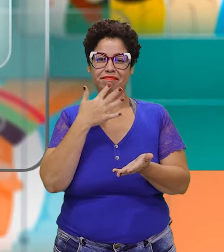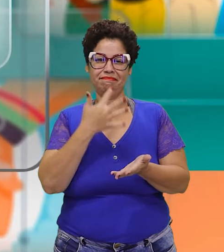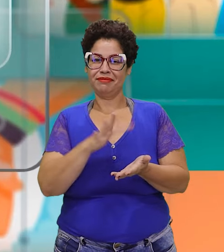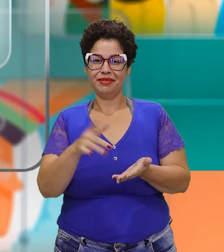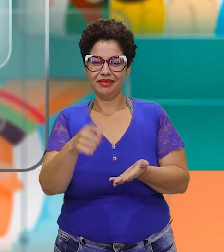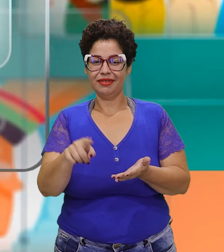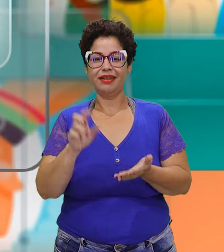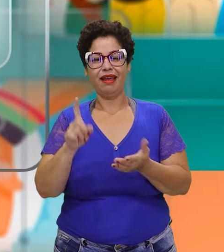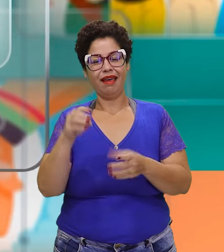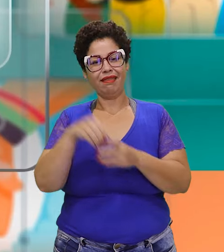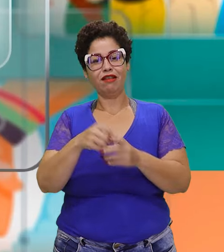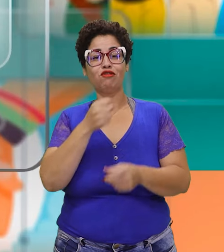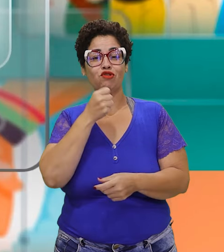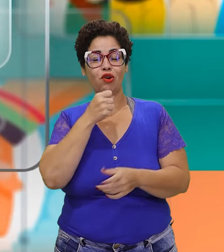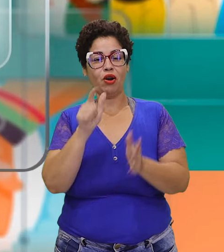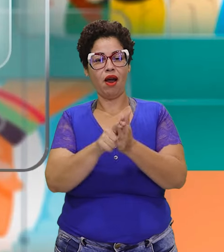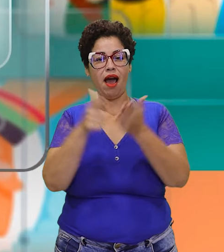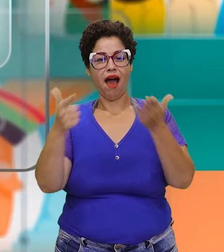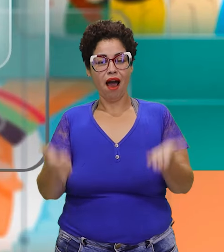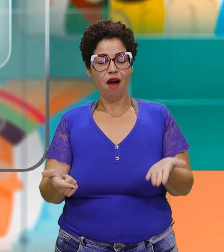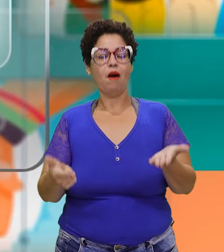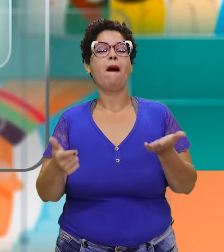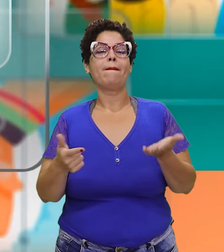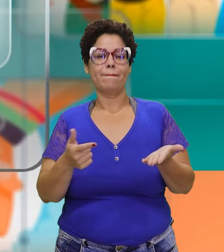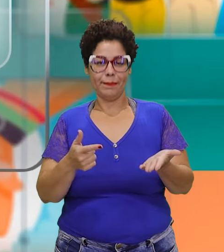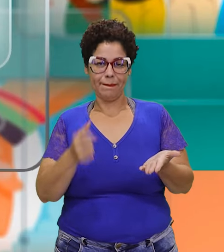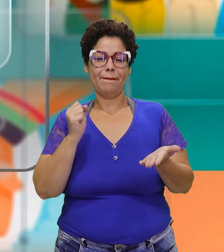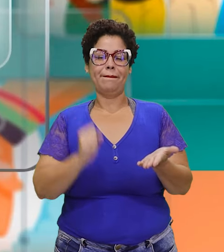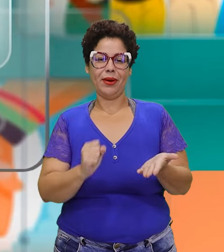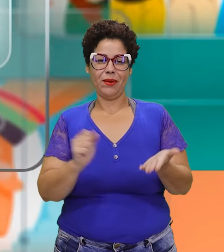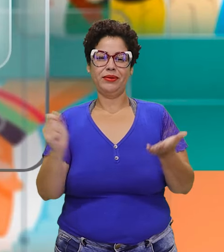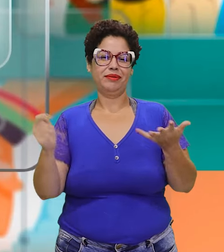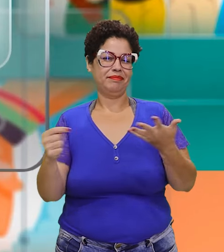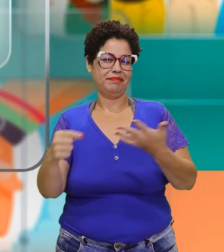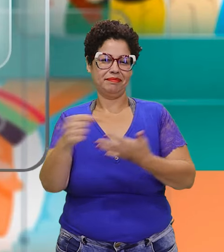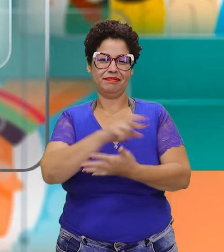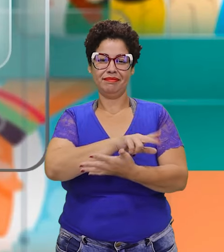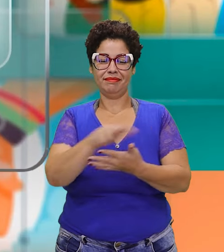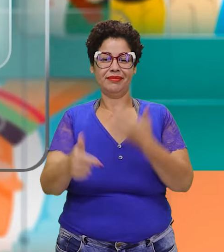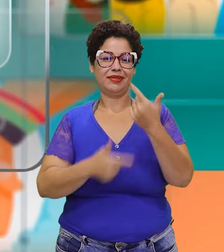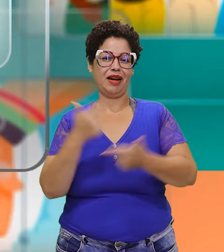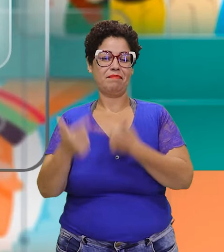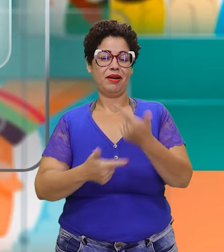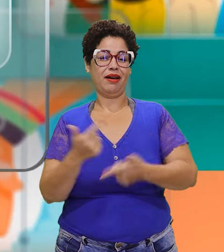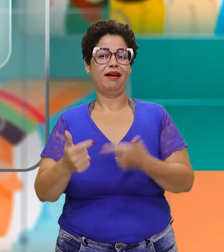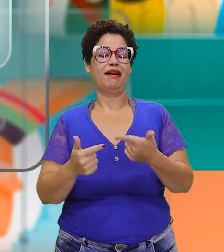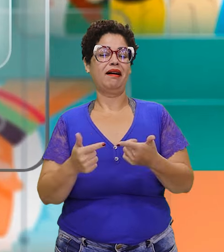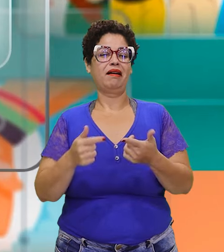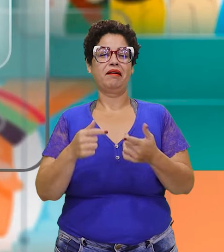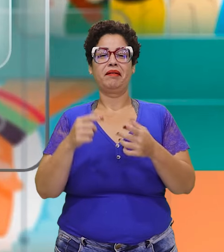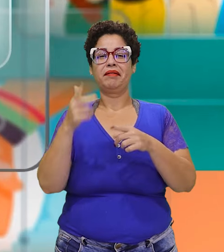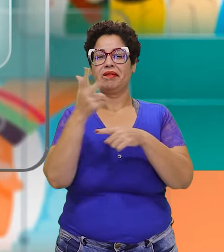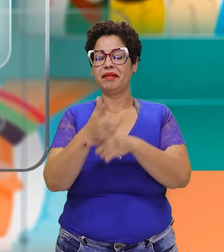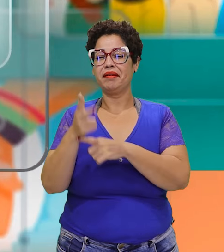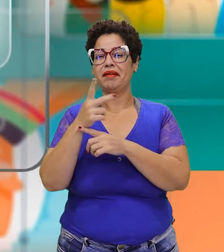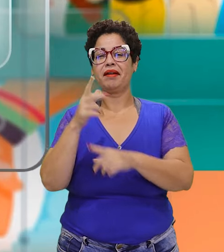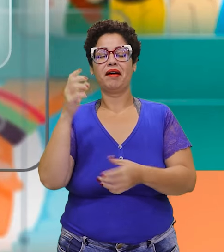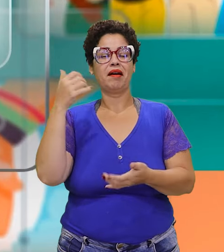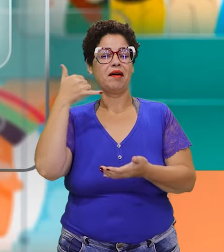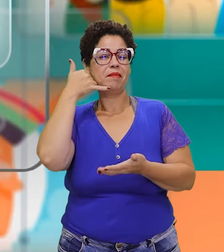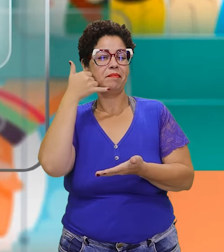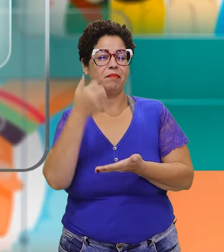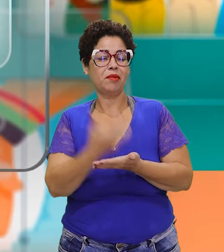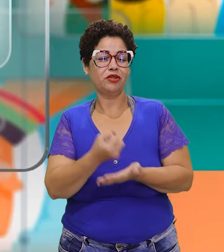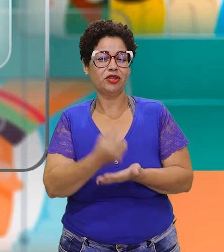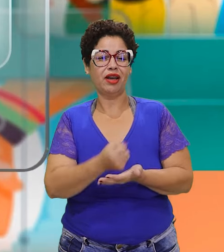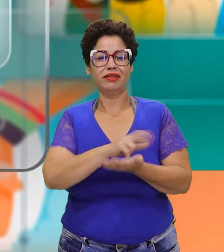não é familiarizado, dentro de jornal, a gente pode fazer várias possibilidades de trabalho, né? Documentário,